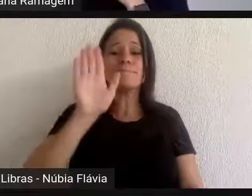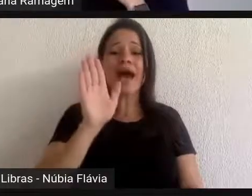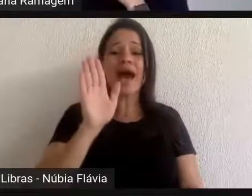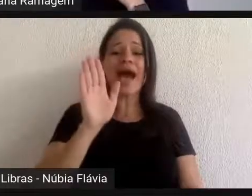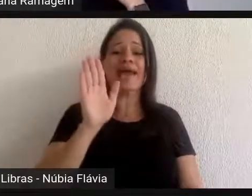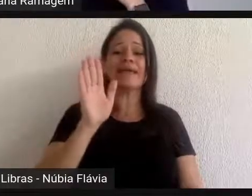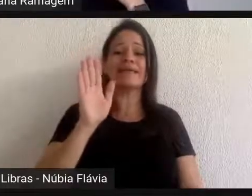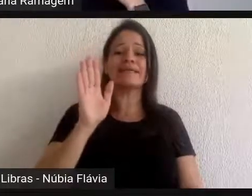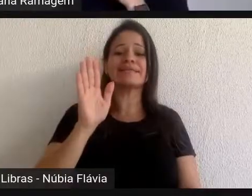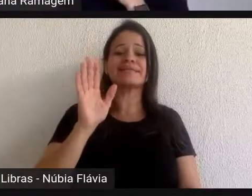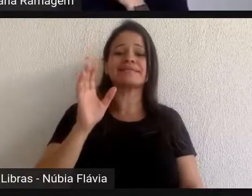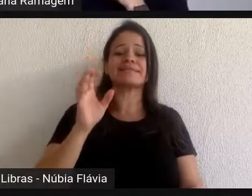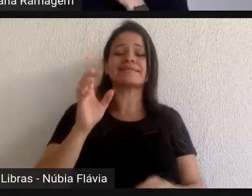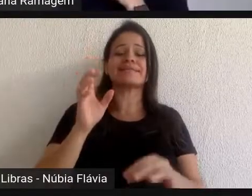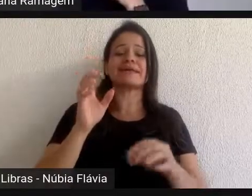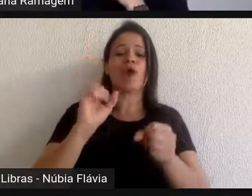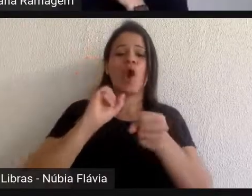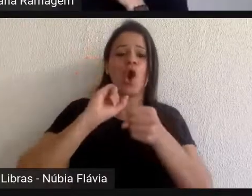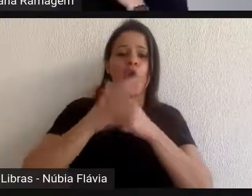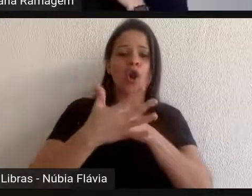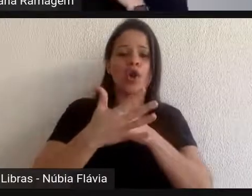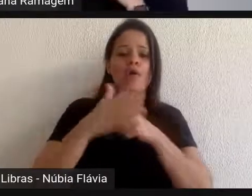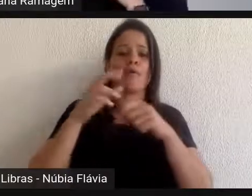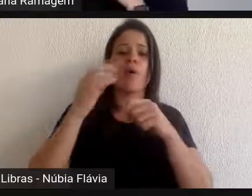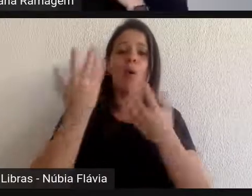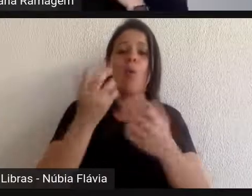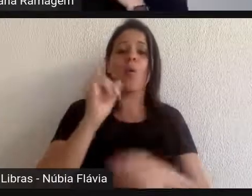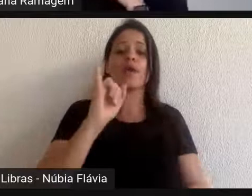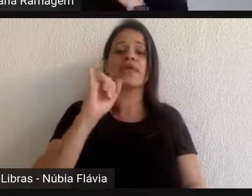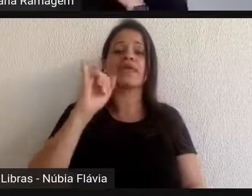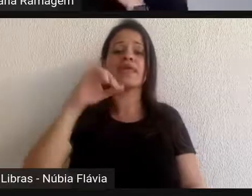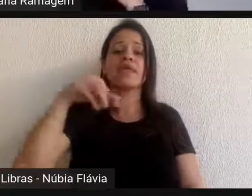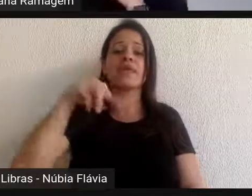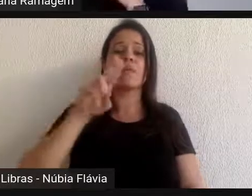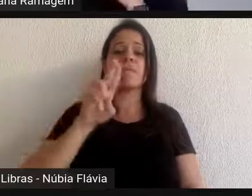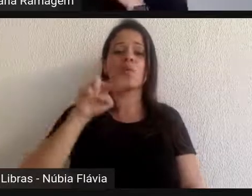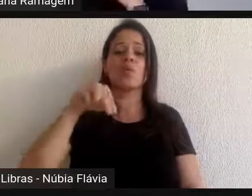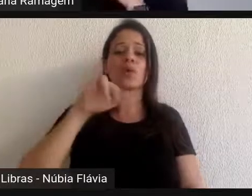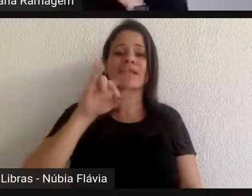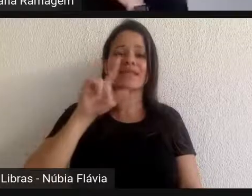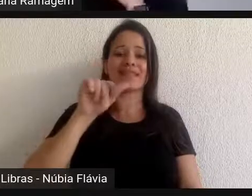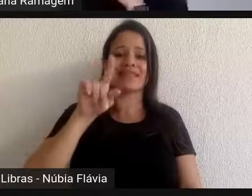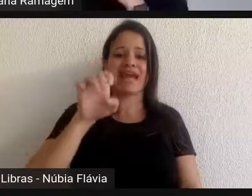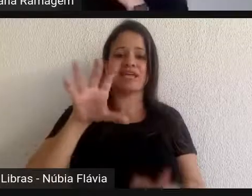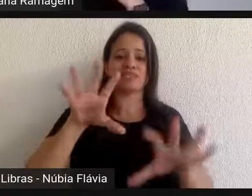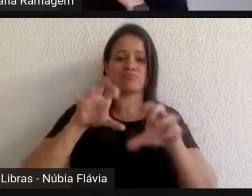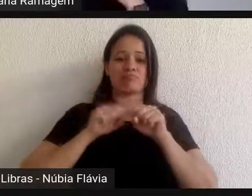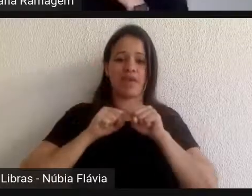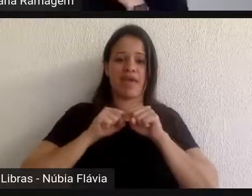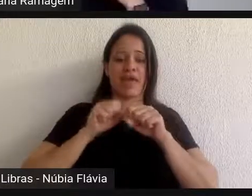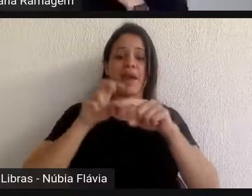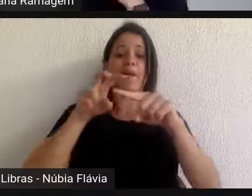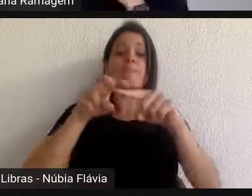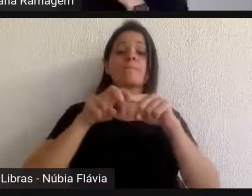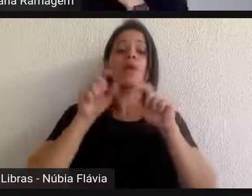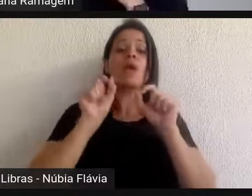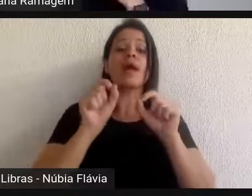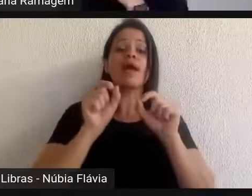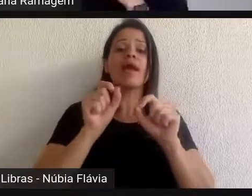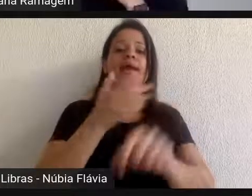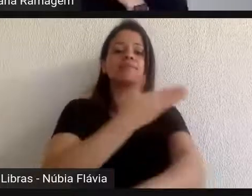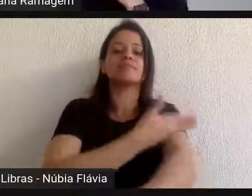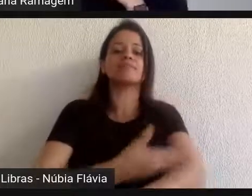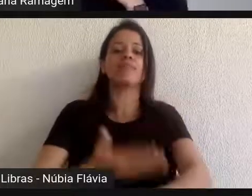sofrendo com as comorbidades da Covid não seja necessariamente por causa do excesso de peso, mas por causa de um